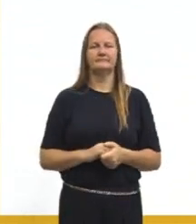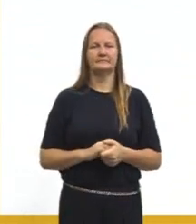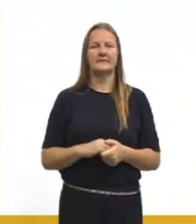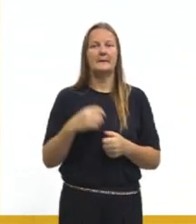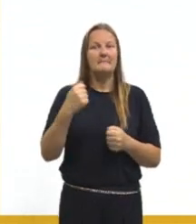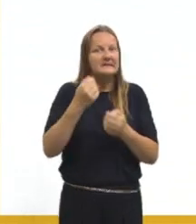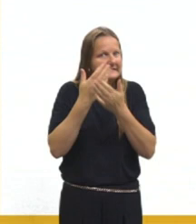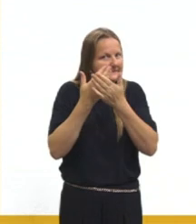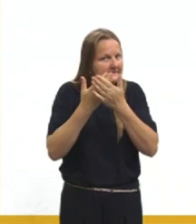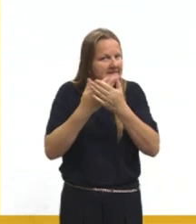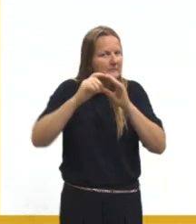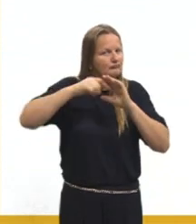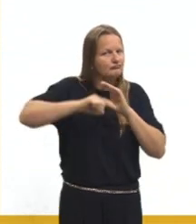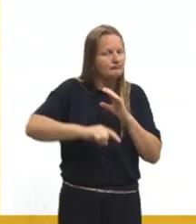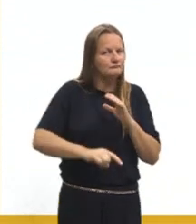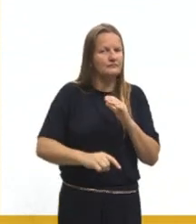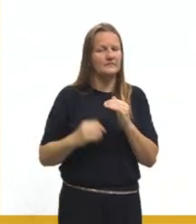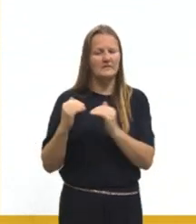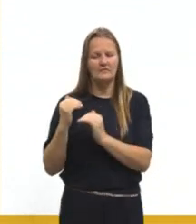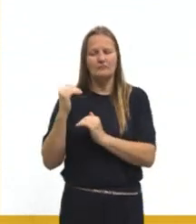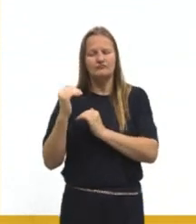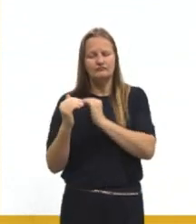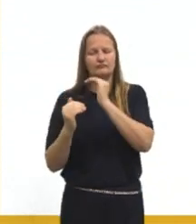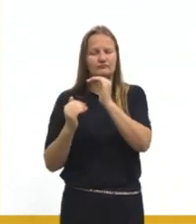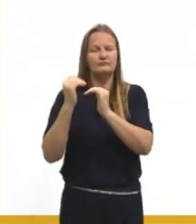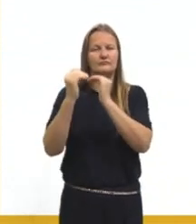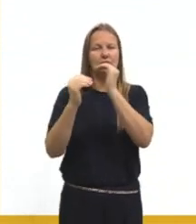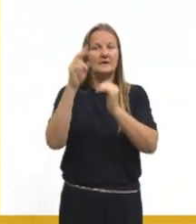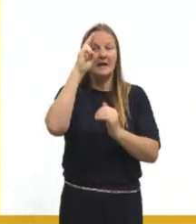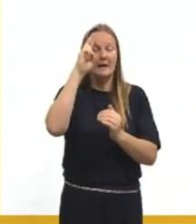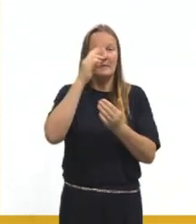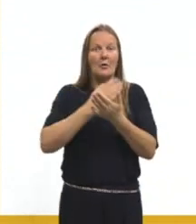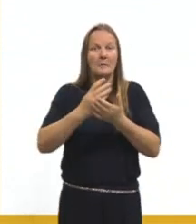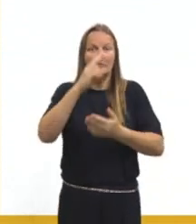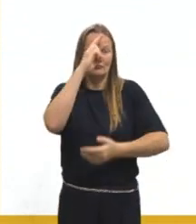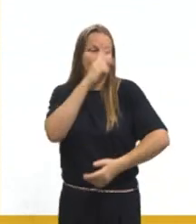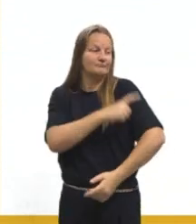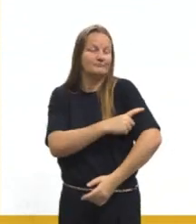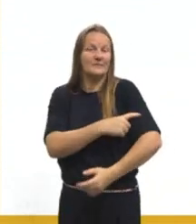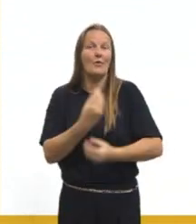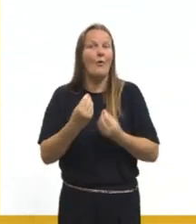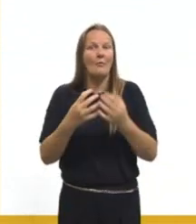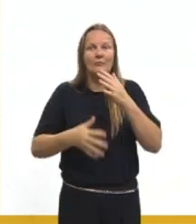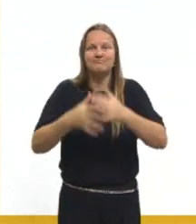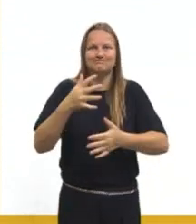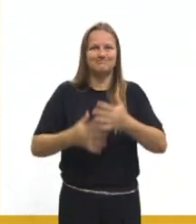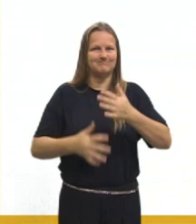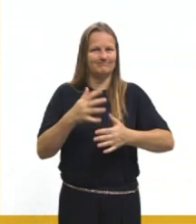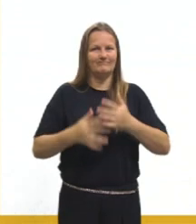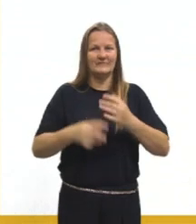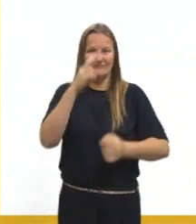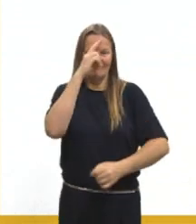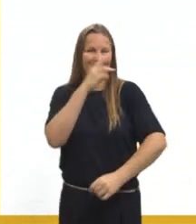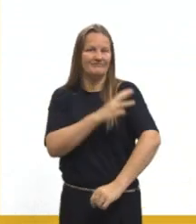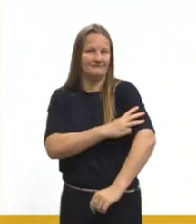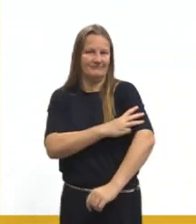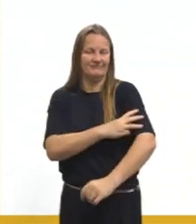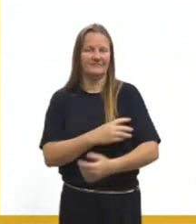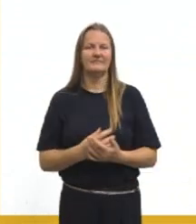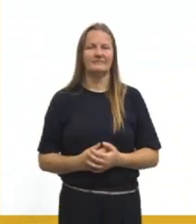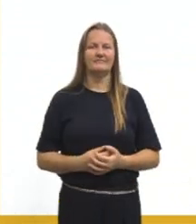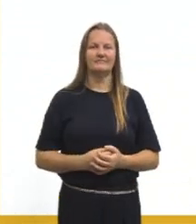a química ela é uma evolução de conteúdos Então se tu não lembra ali o início lá do primeiro ano tu acaba se atrapalhando no terceiro até o terceiro ano